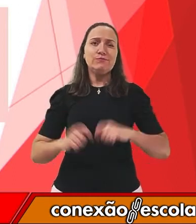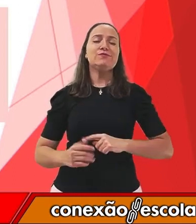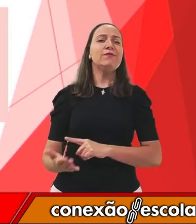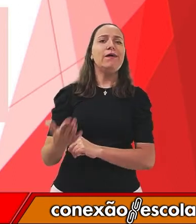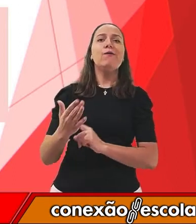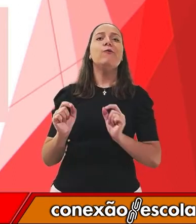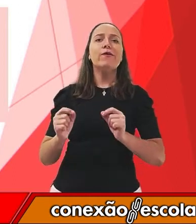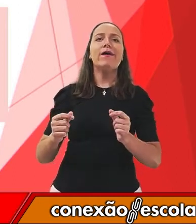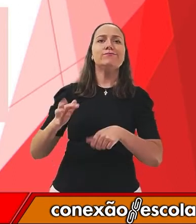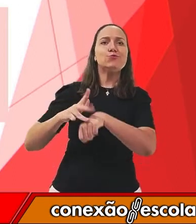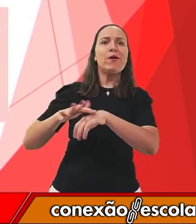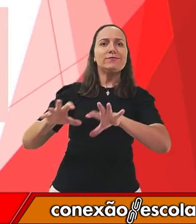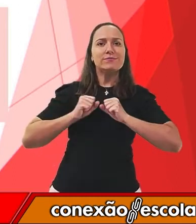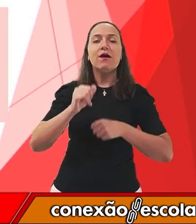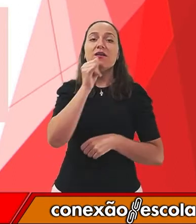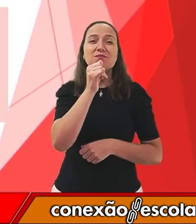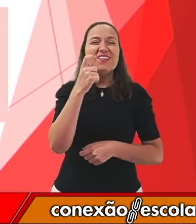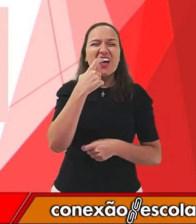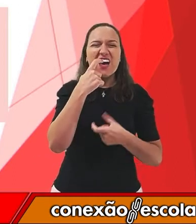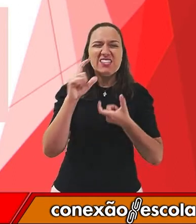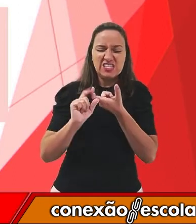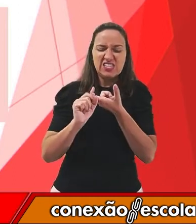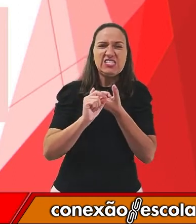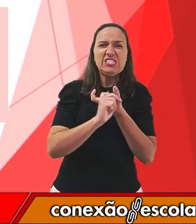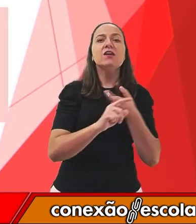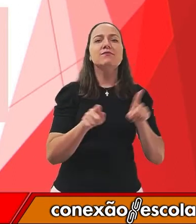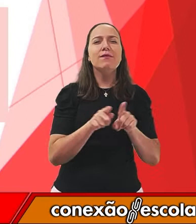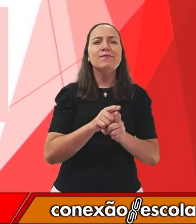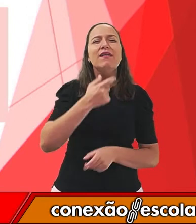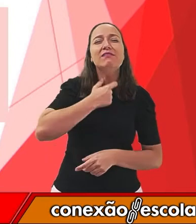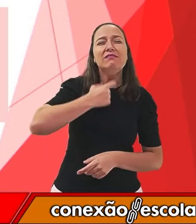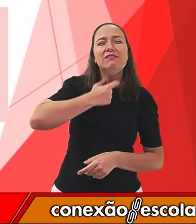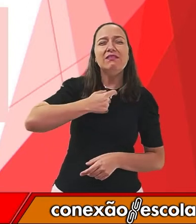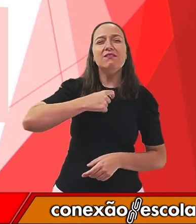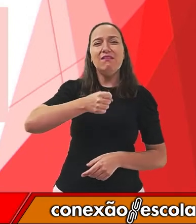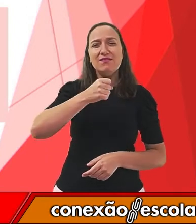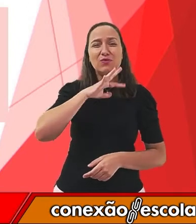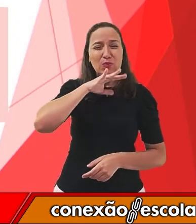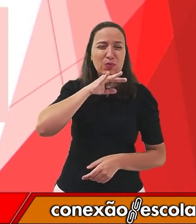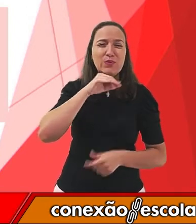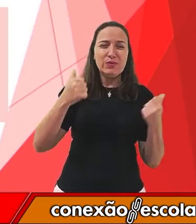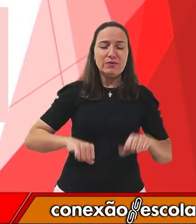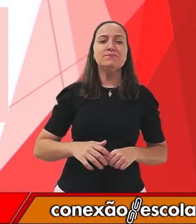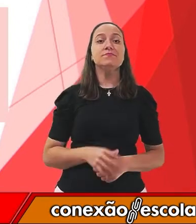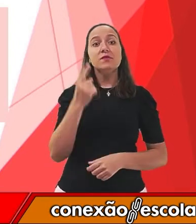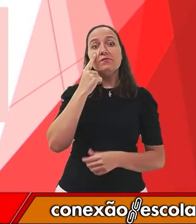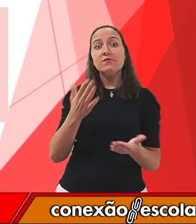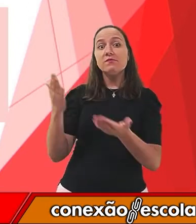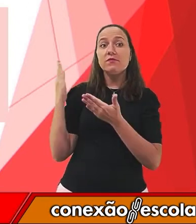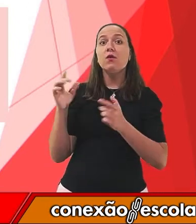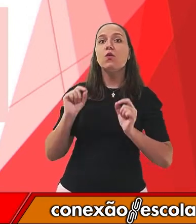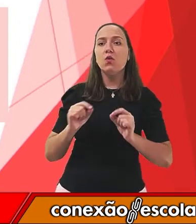dos dentes ou a infecção de garganta. Na imagem da sua tela, vemos o iogurte. Para